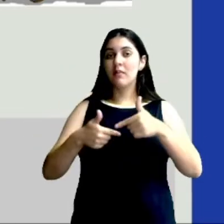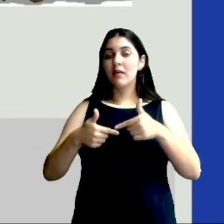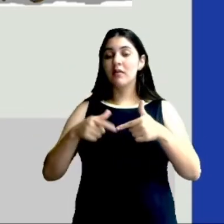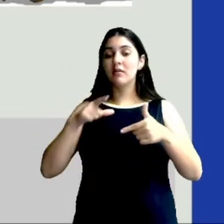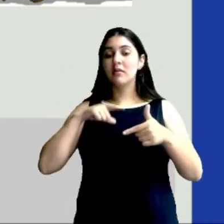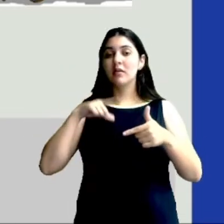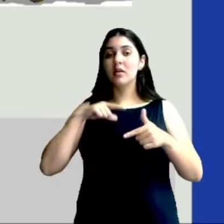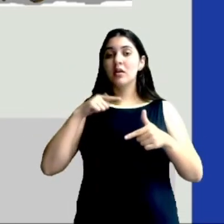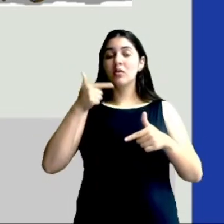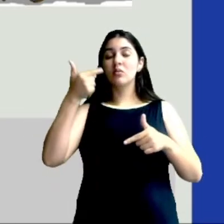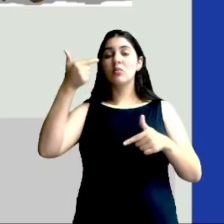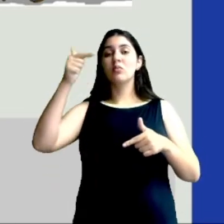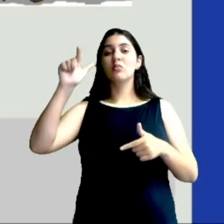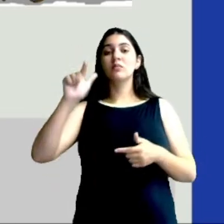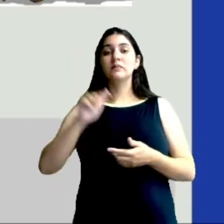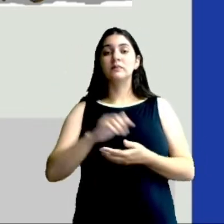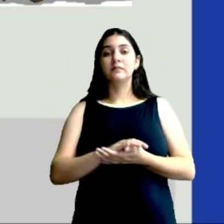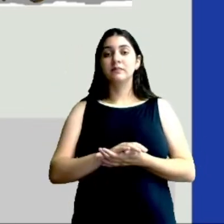ter outra